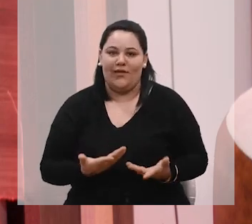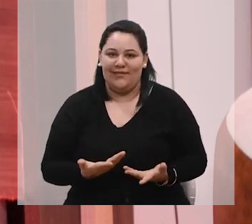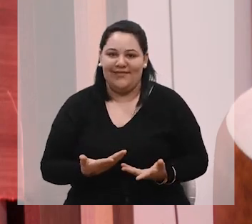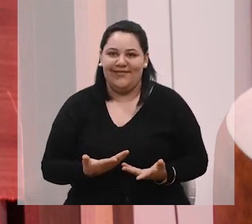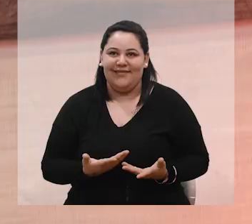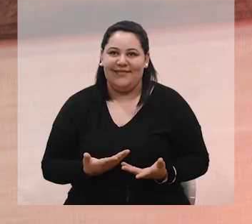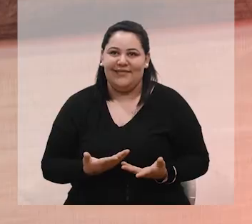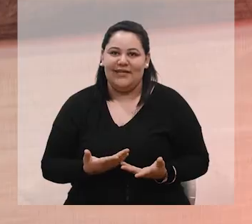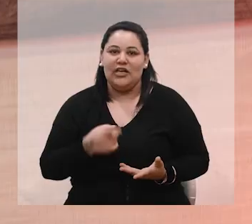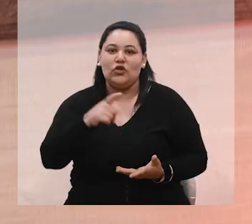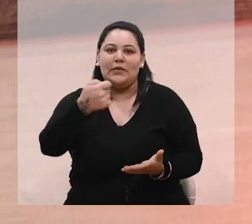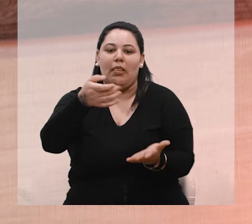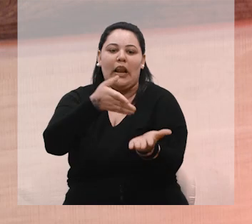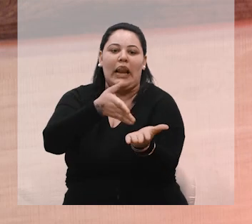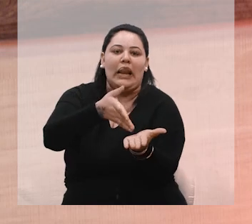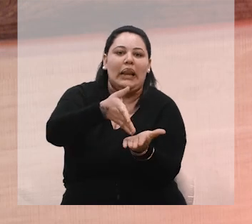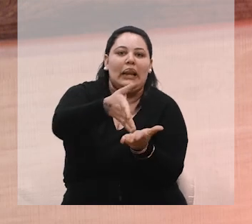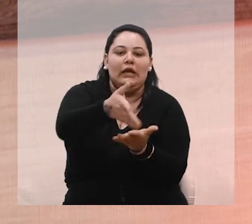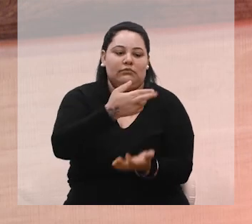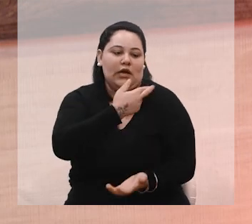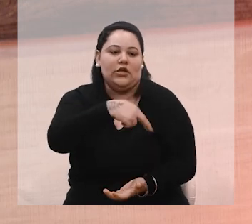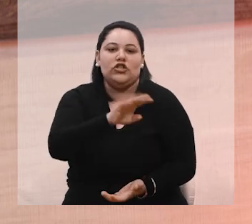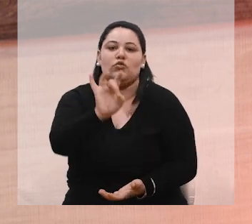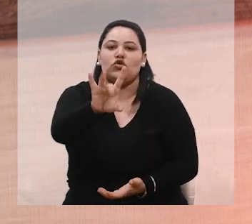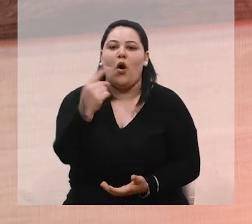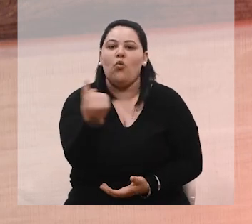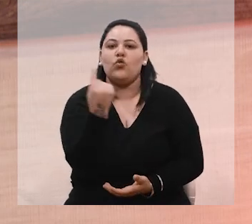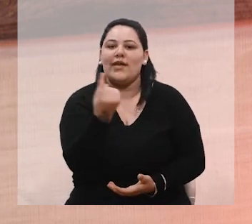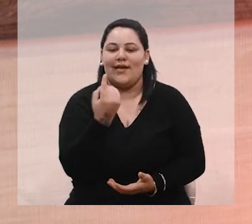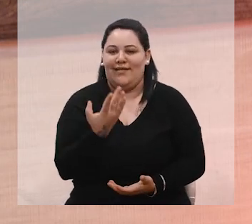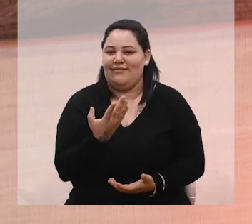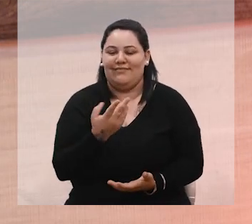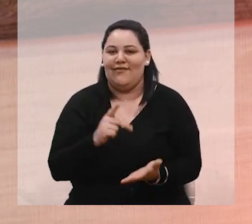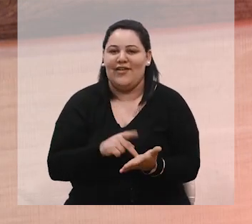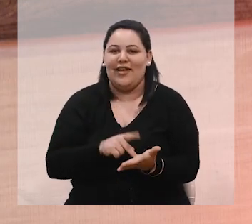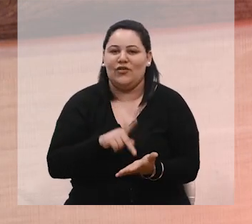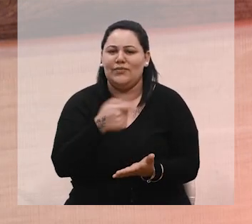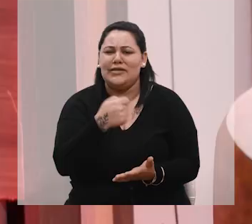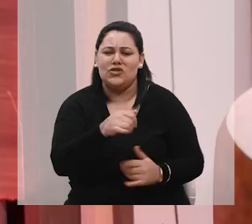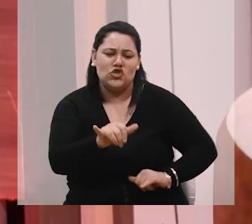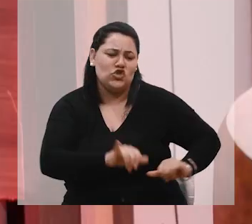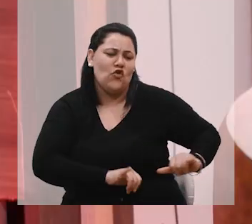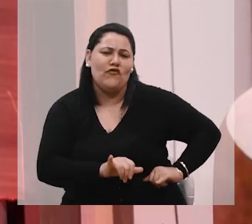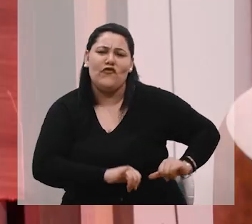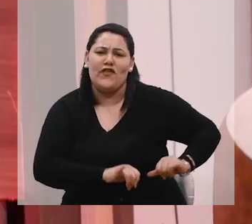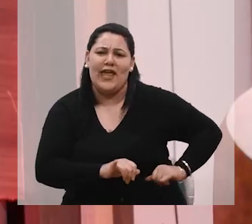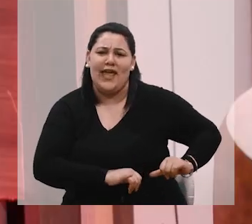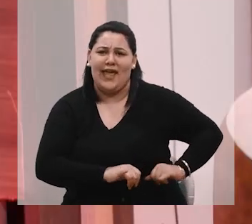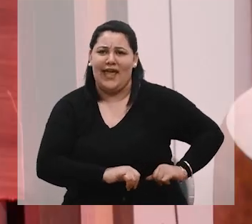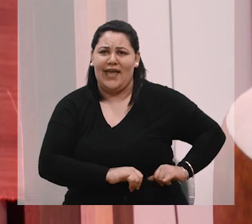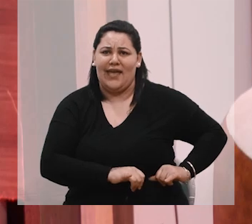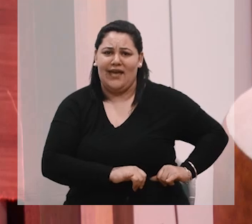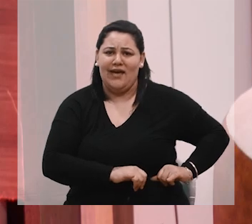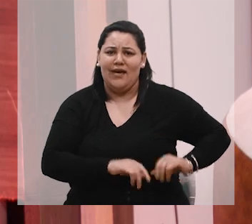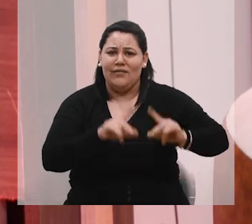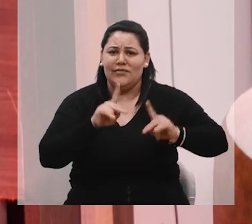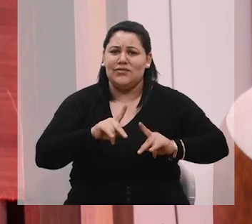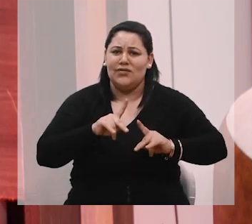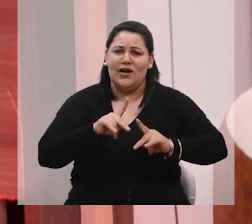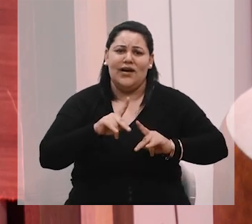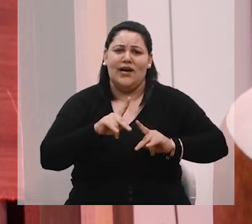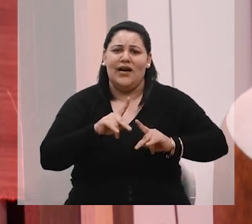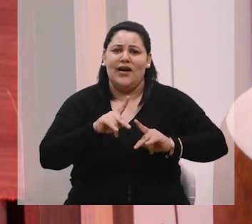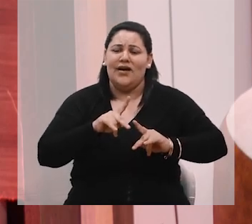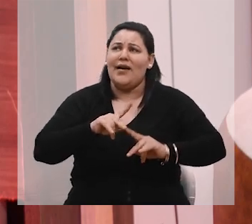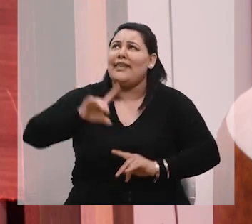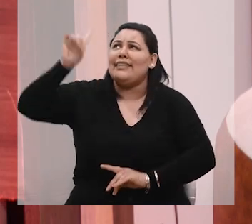tu tens que seguir uma doutrina religiosa para ter contato com Deus. E tu tem que sofrer para ser olhado por esse